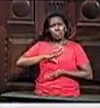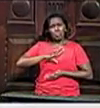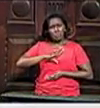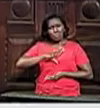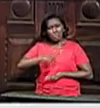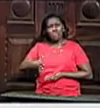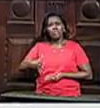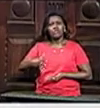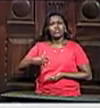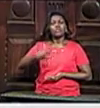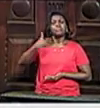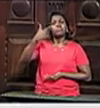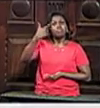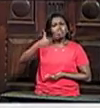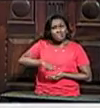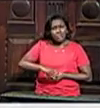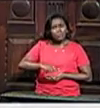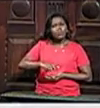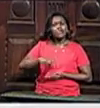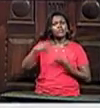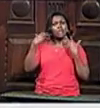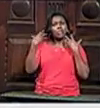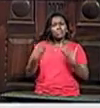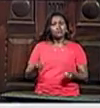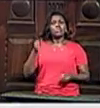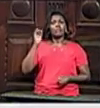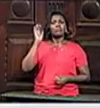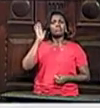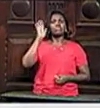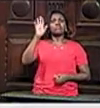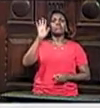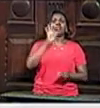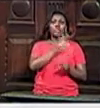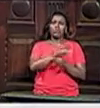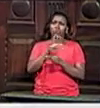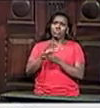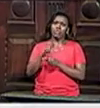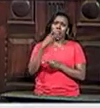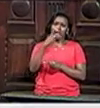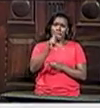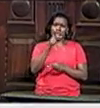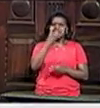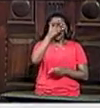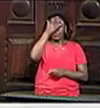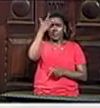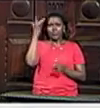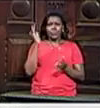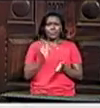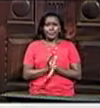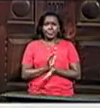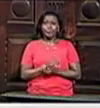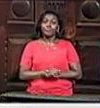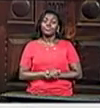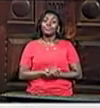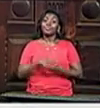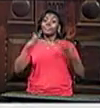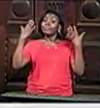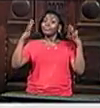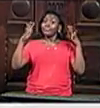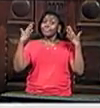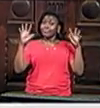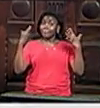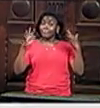de mais uma vez colocar à disposição da sua gente no seu povo que queria saudar também entre os